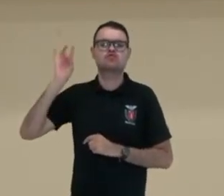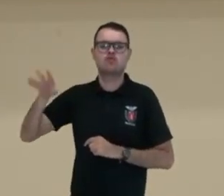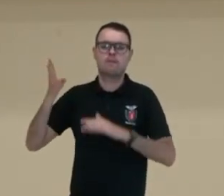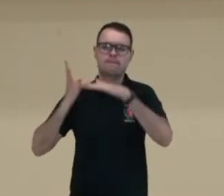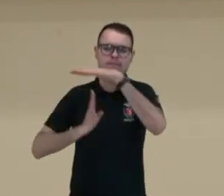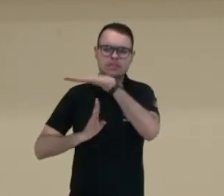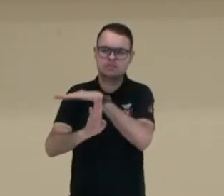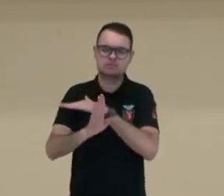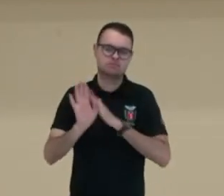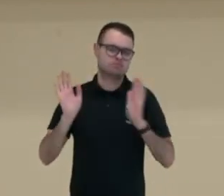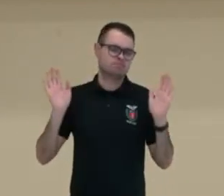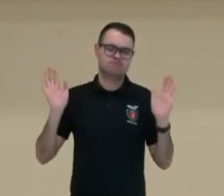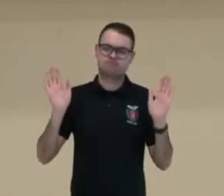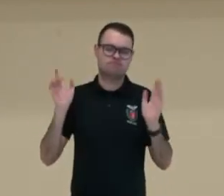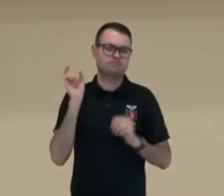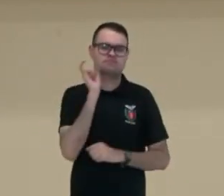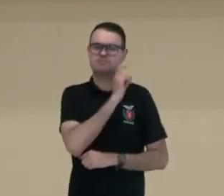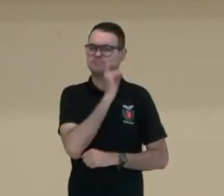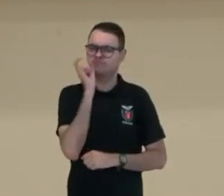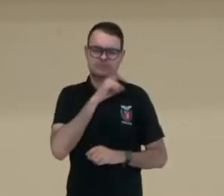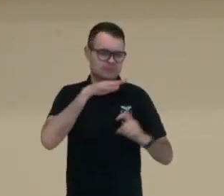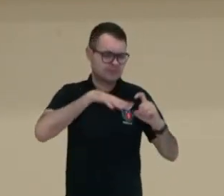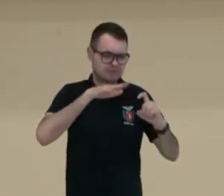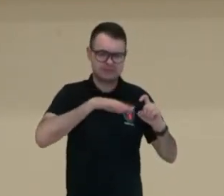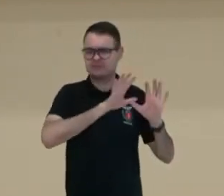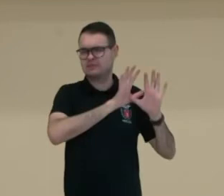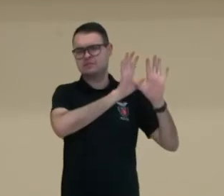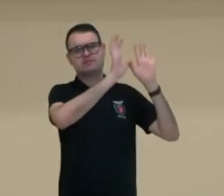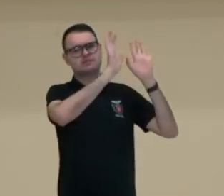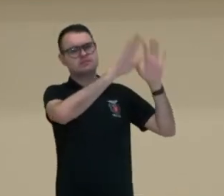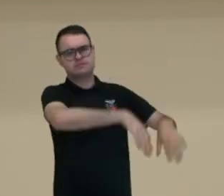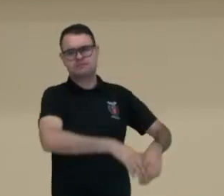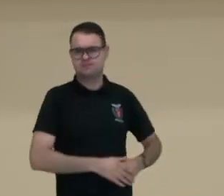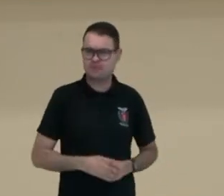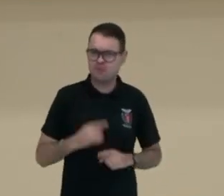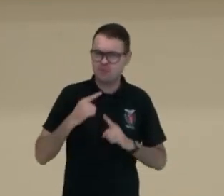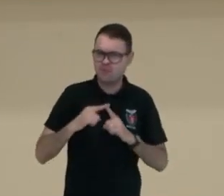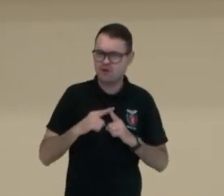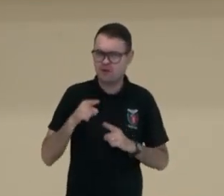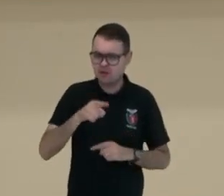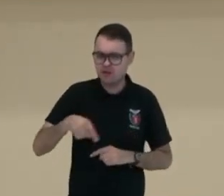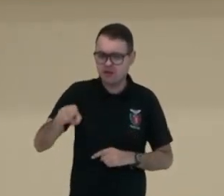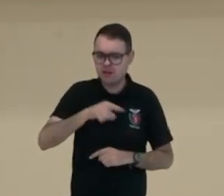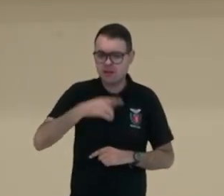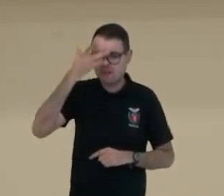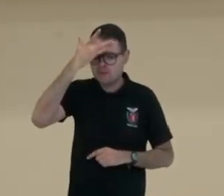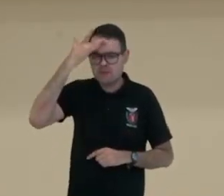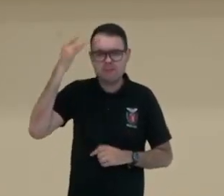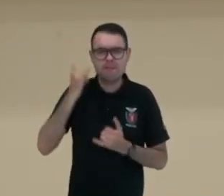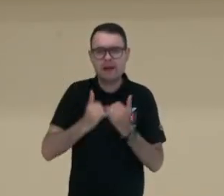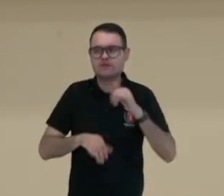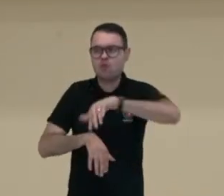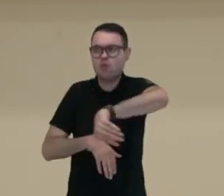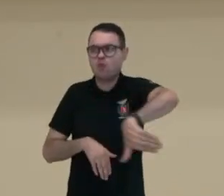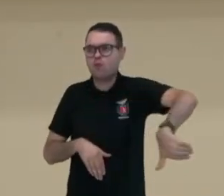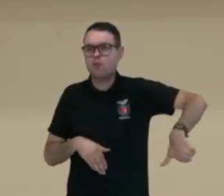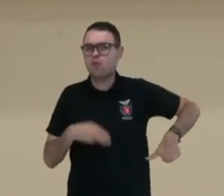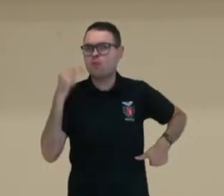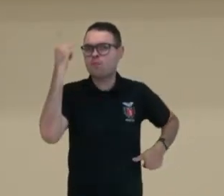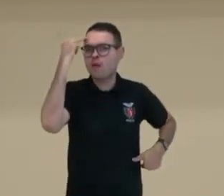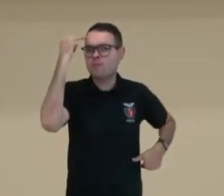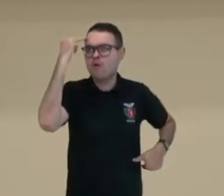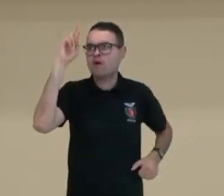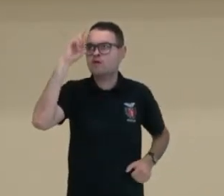imigrantes. Isso é um mito, uma lenda terrível, porque ela, além de tornar essas pessoas invisíveis, ela esconde a memória,